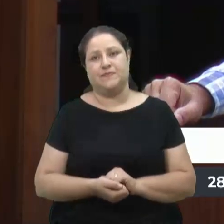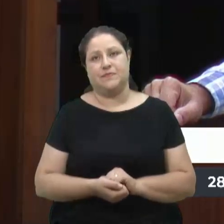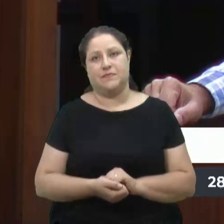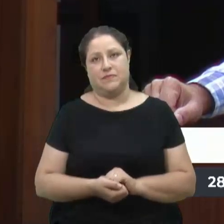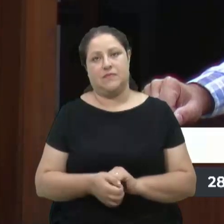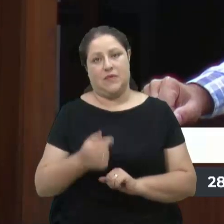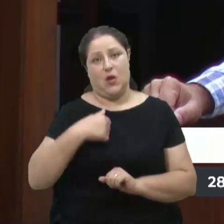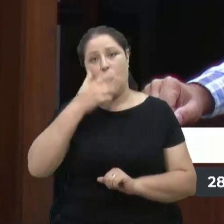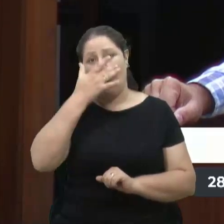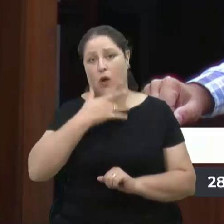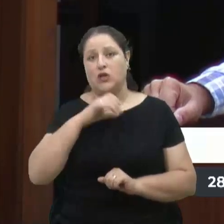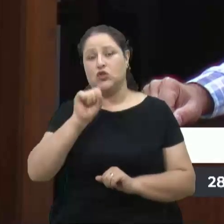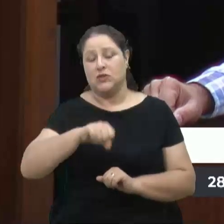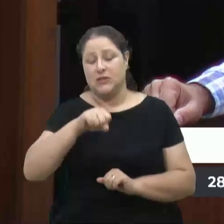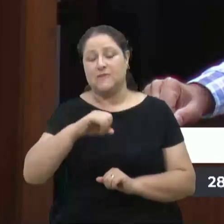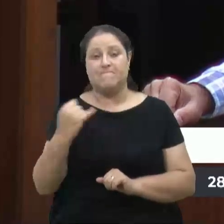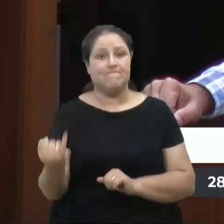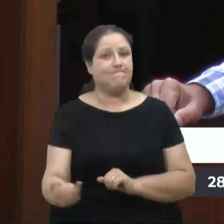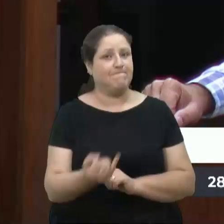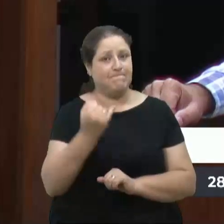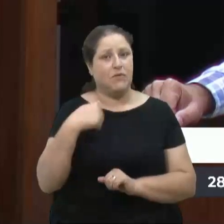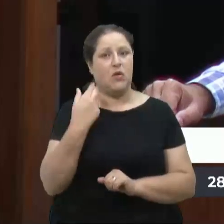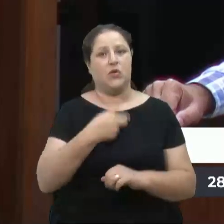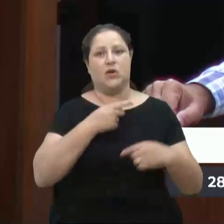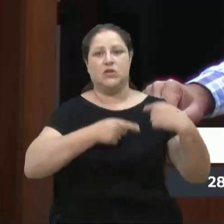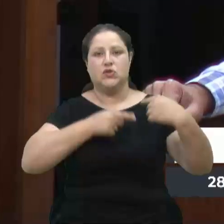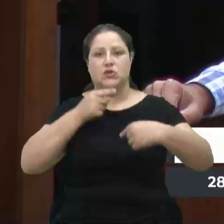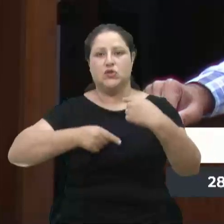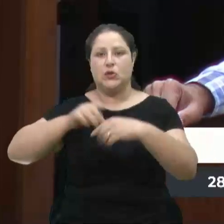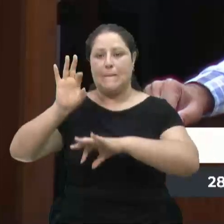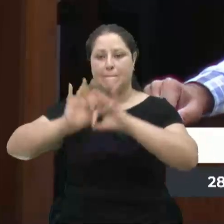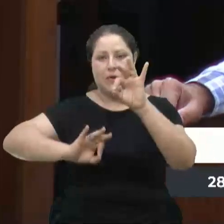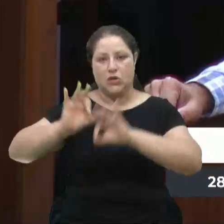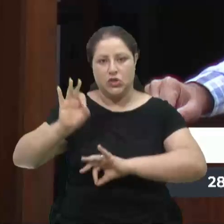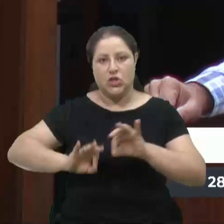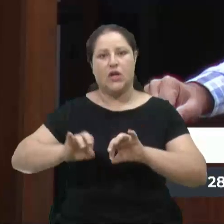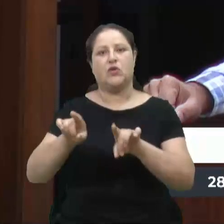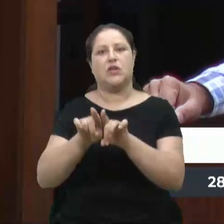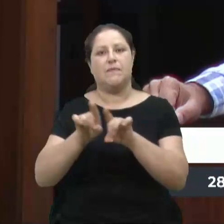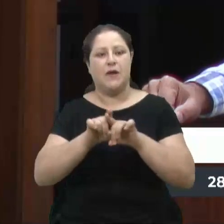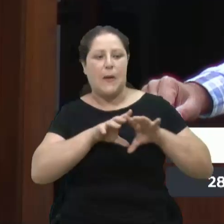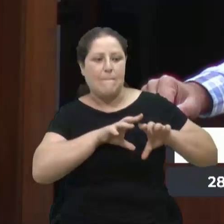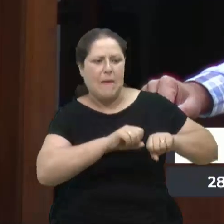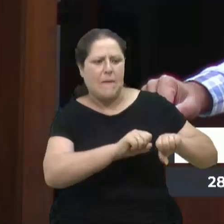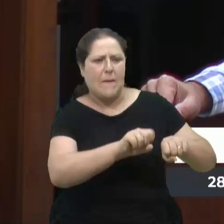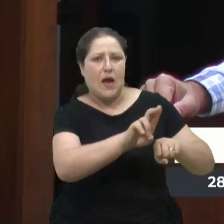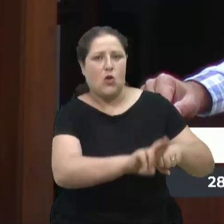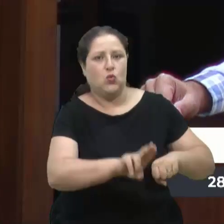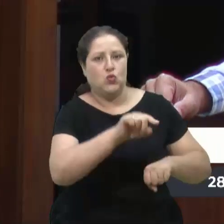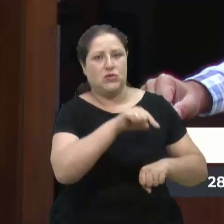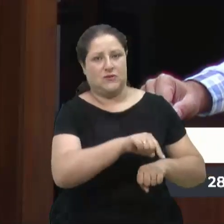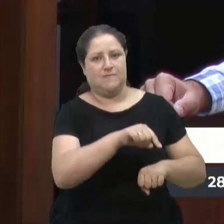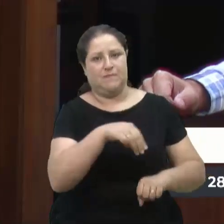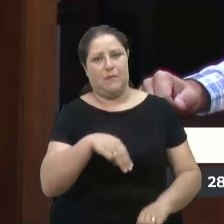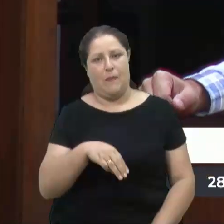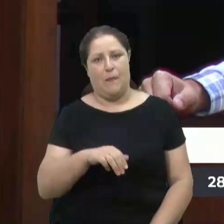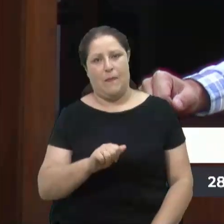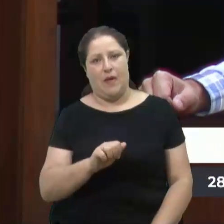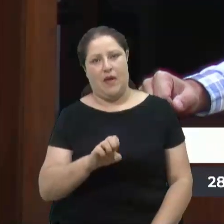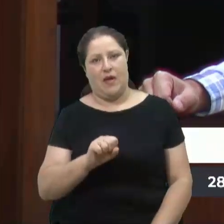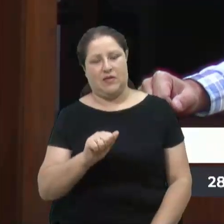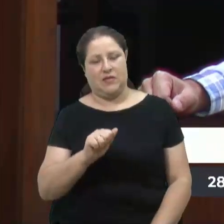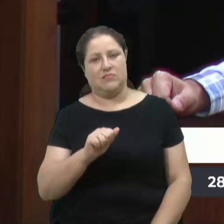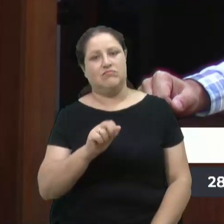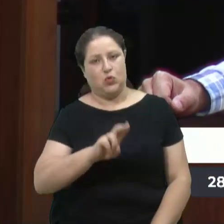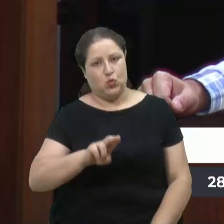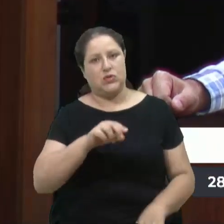eu acho sim fundamental nós discutirmos o projeto e a ocupação. E a ocupação de forma devida,